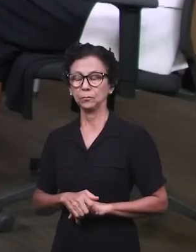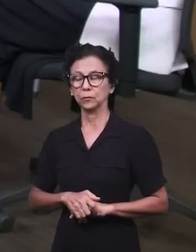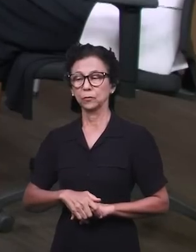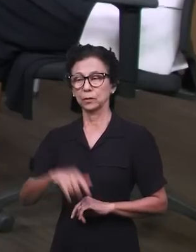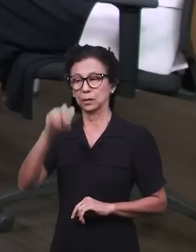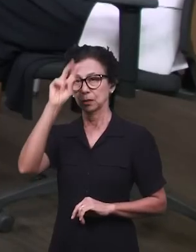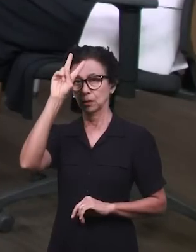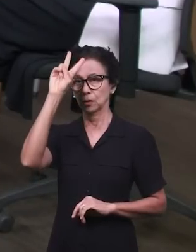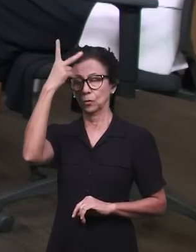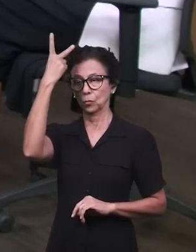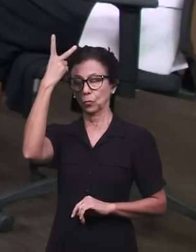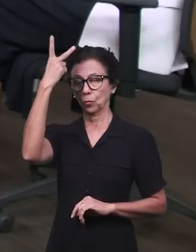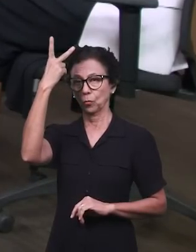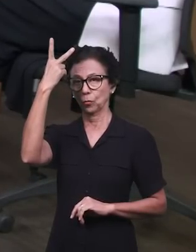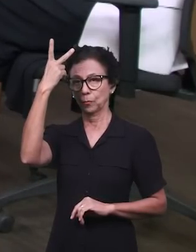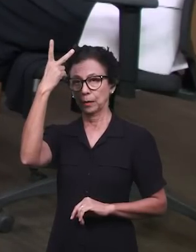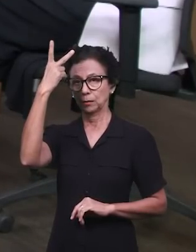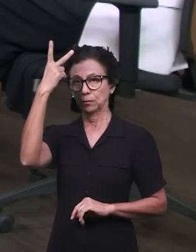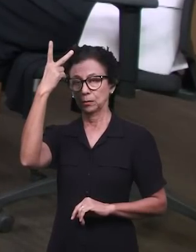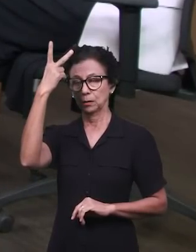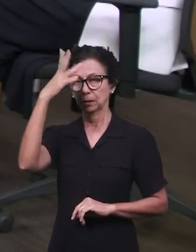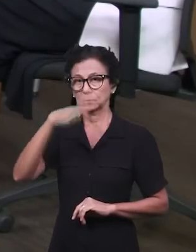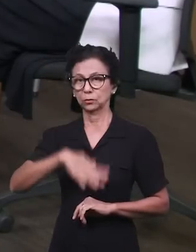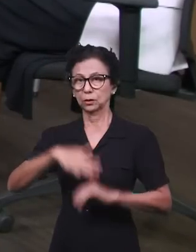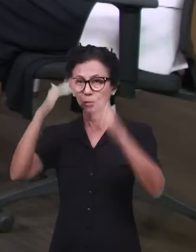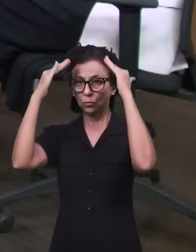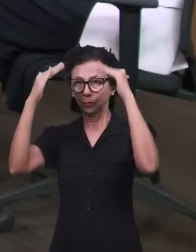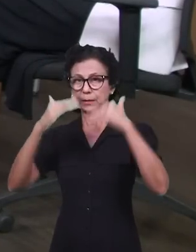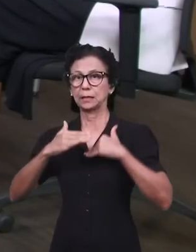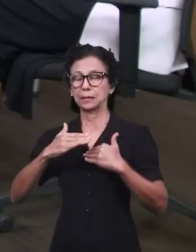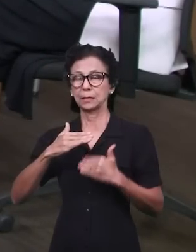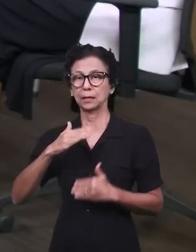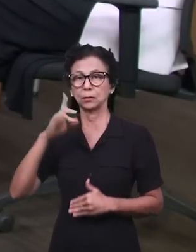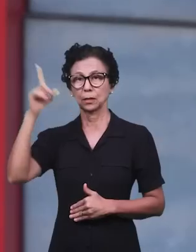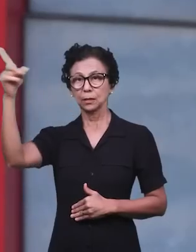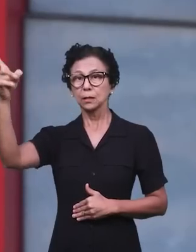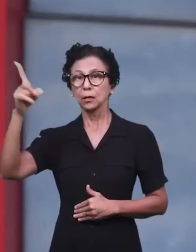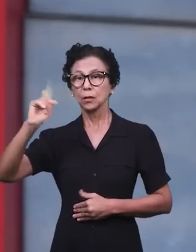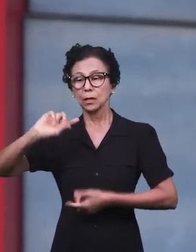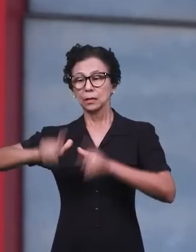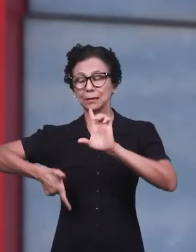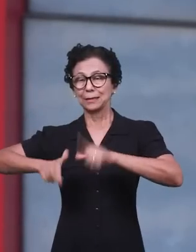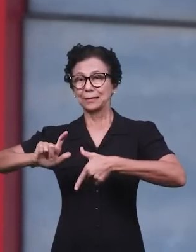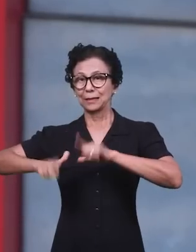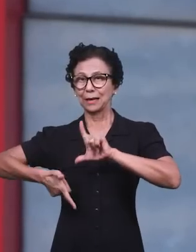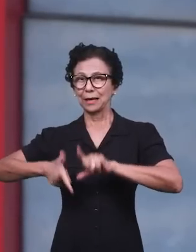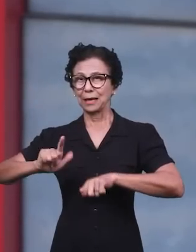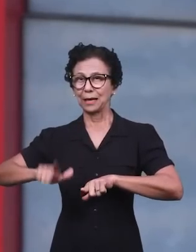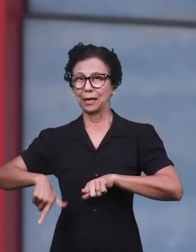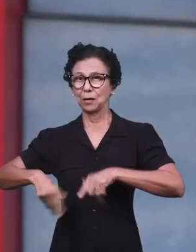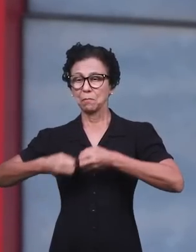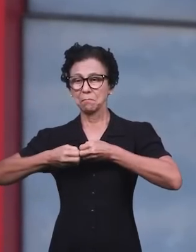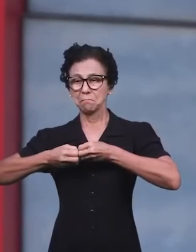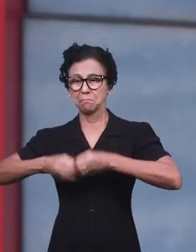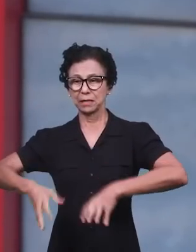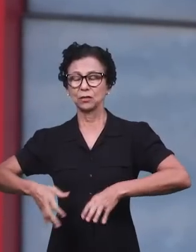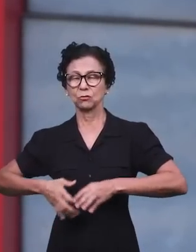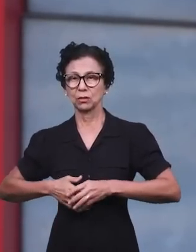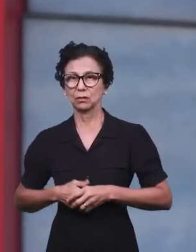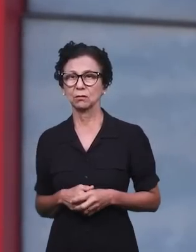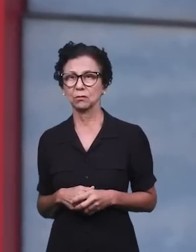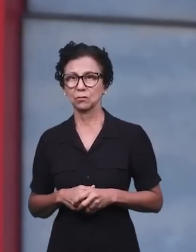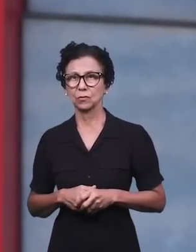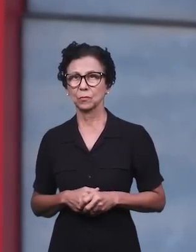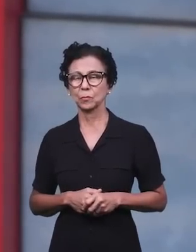teu único ajudador. Quer dizer, a tragédia de Israel foi ter se rebelado justamente